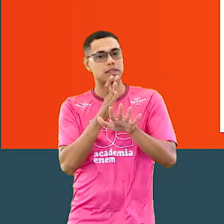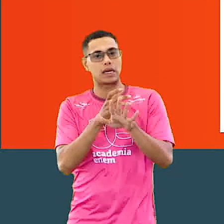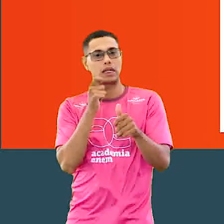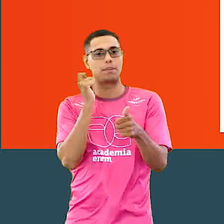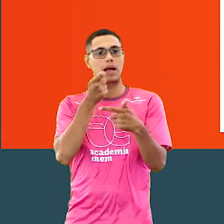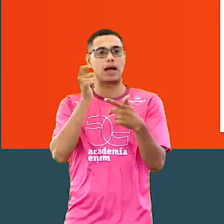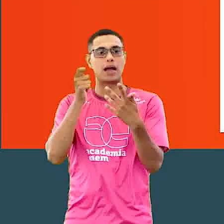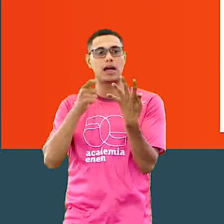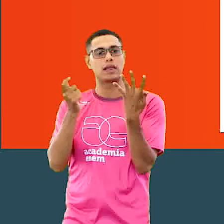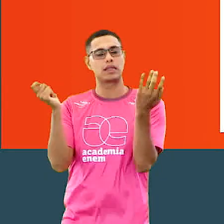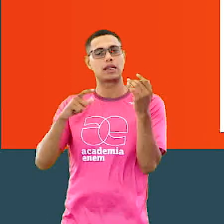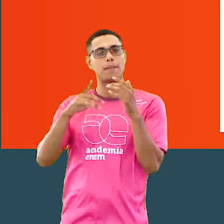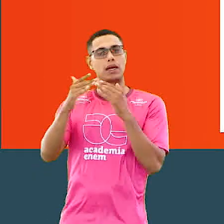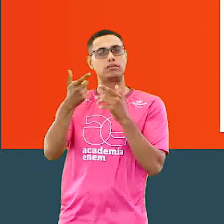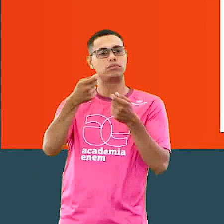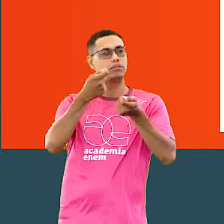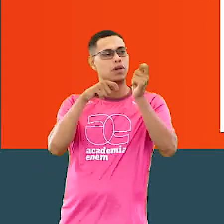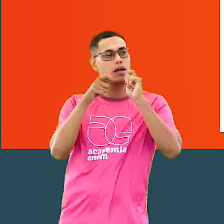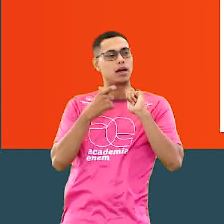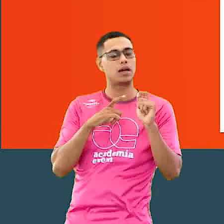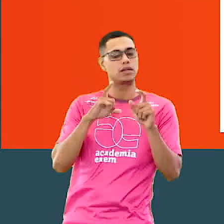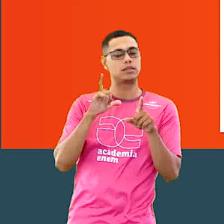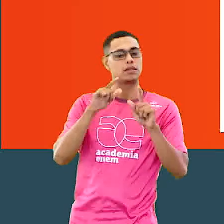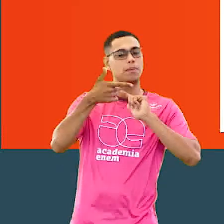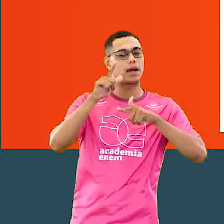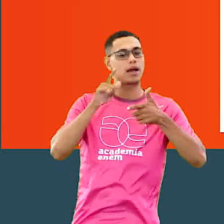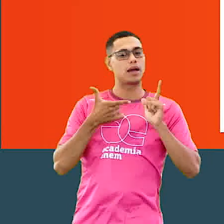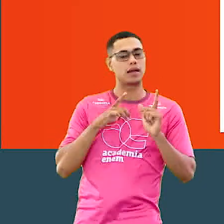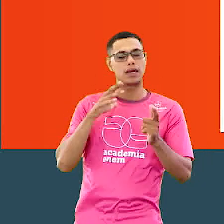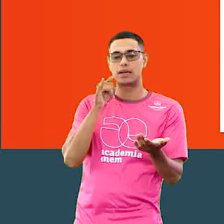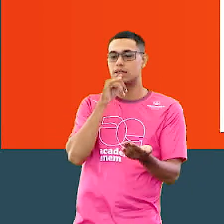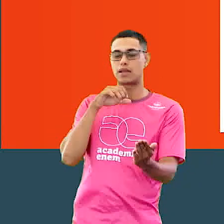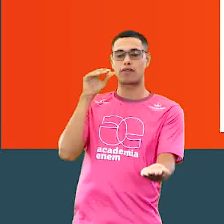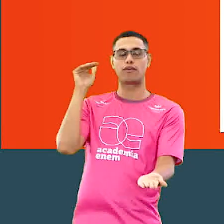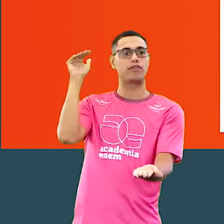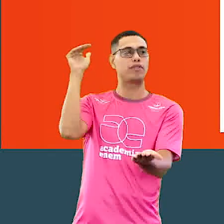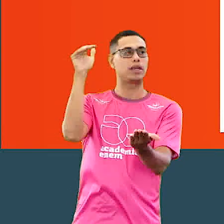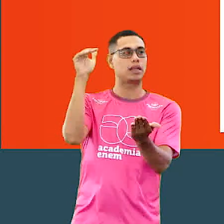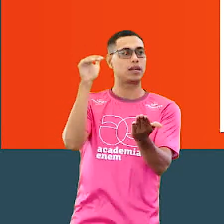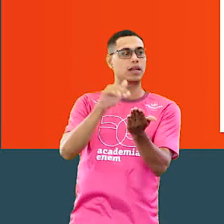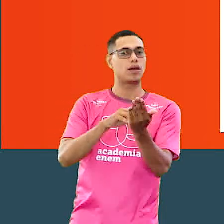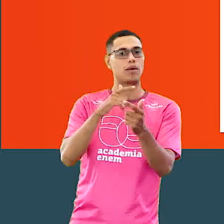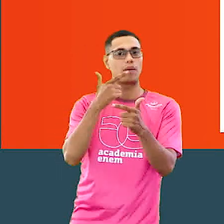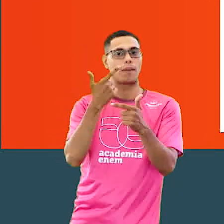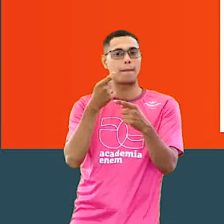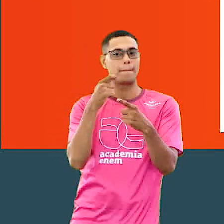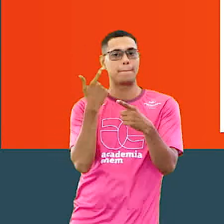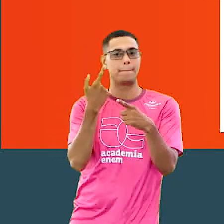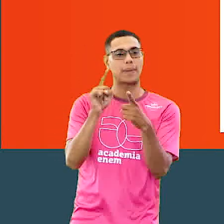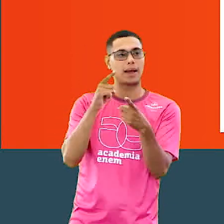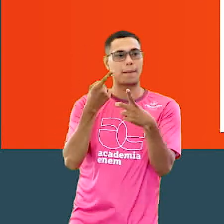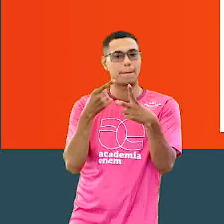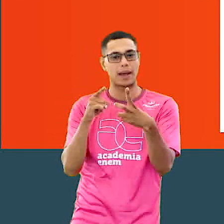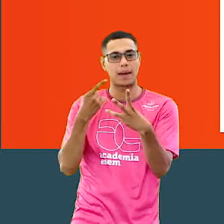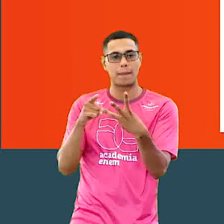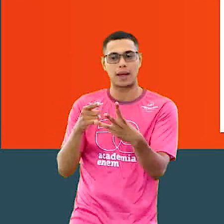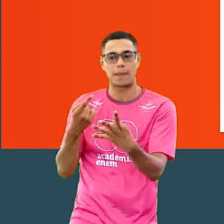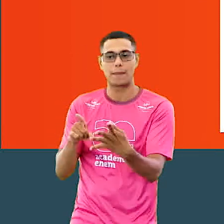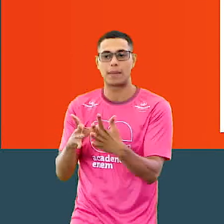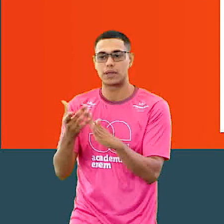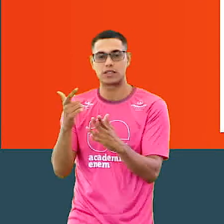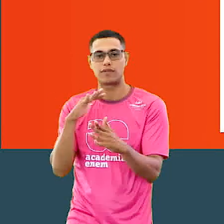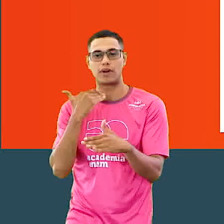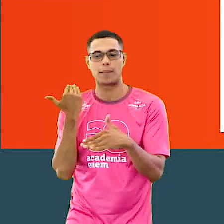gerada durante o curso, ou seja, pagar a parcela final diminuindo a conta que teria que se pagar do curso. É possível,